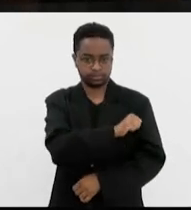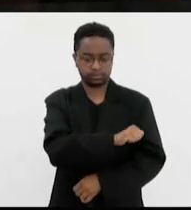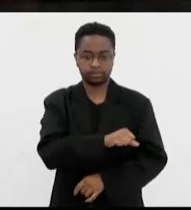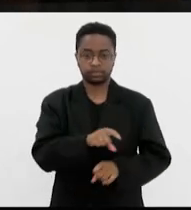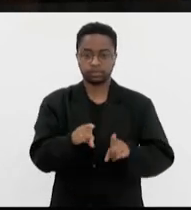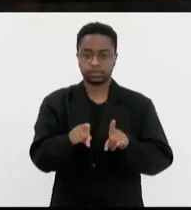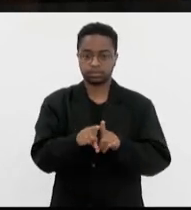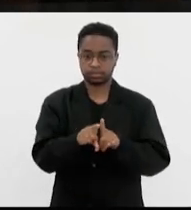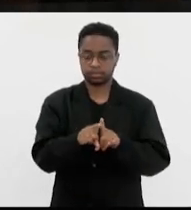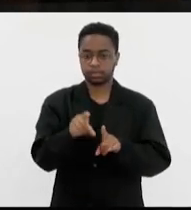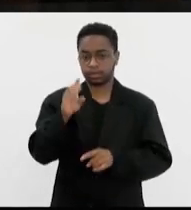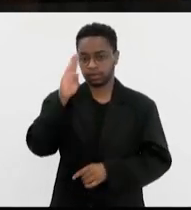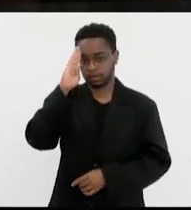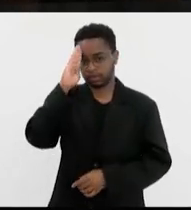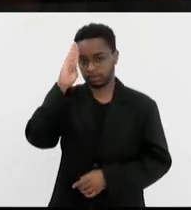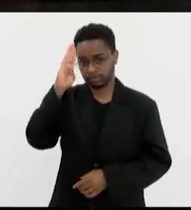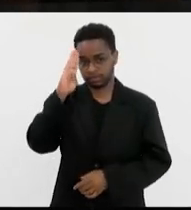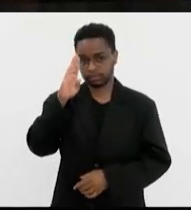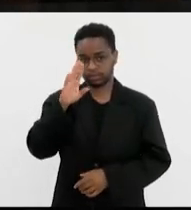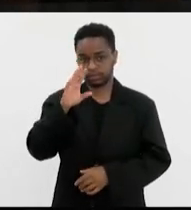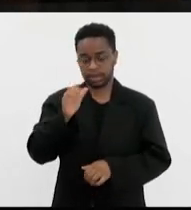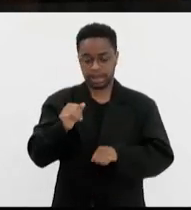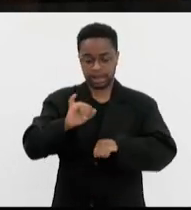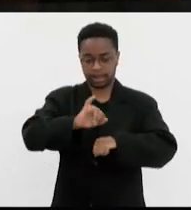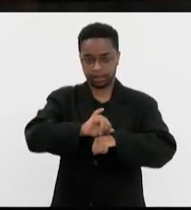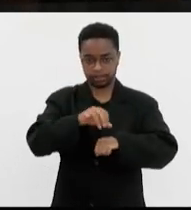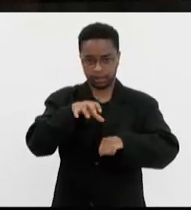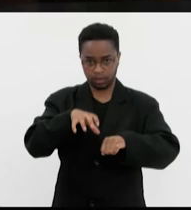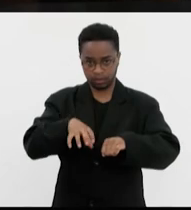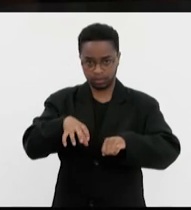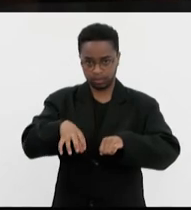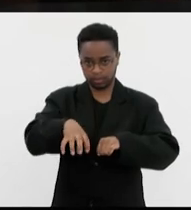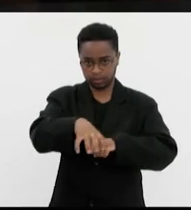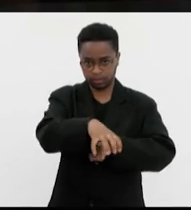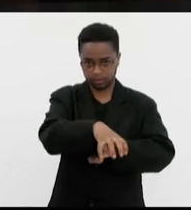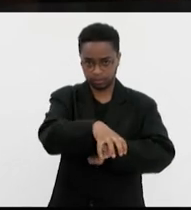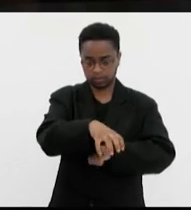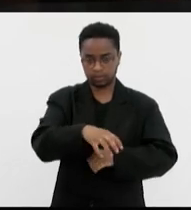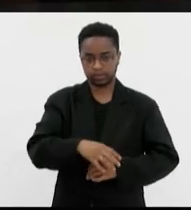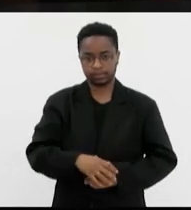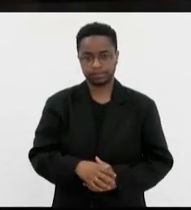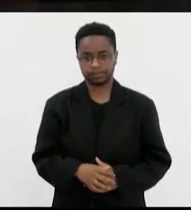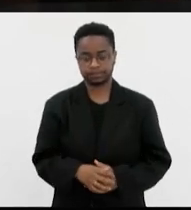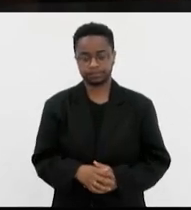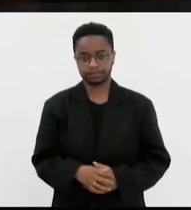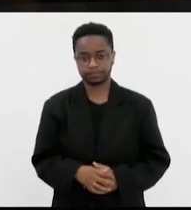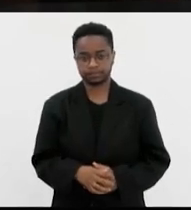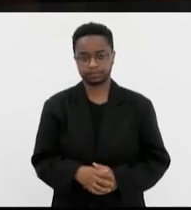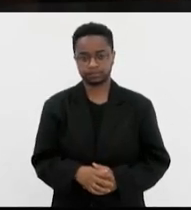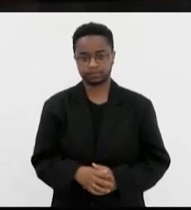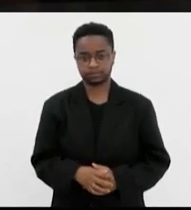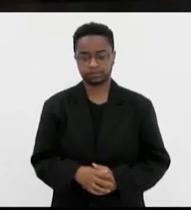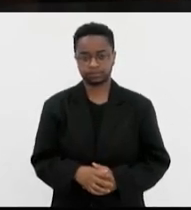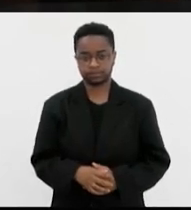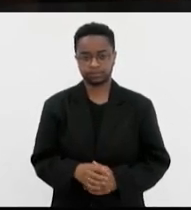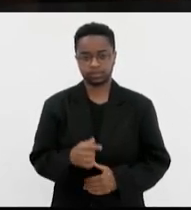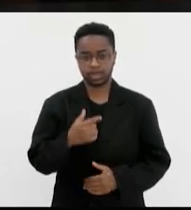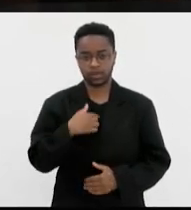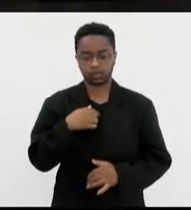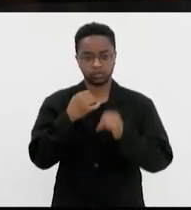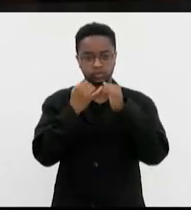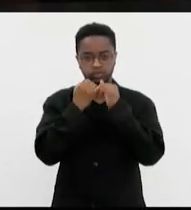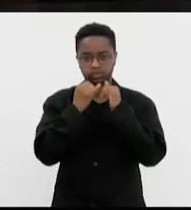especial na nossa região metropolitana, com o assassinato que